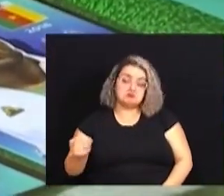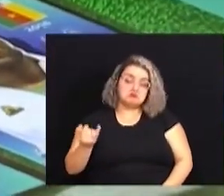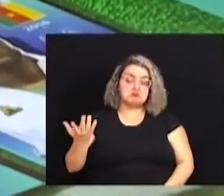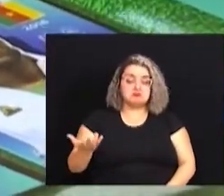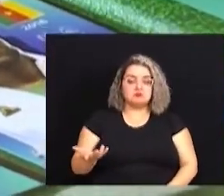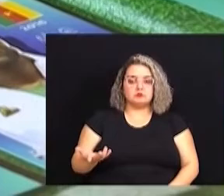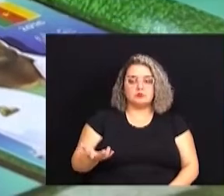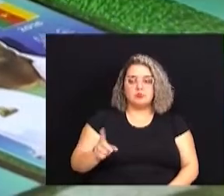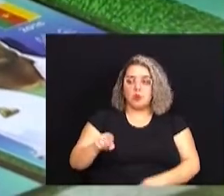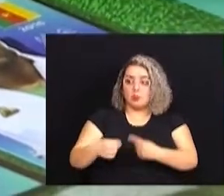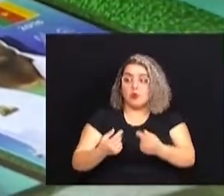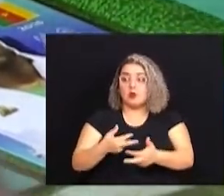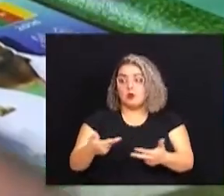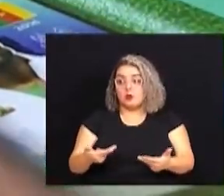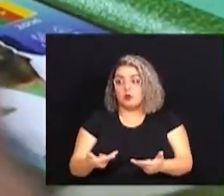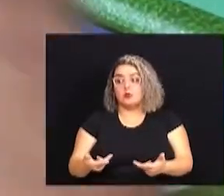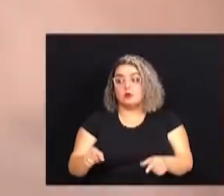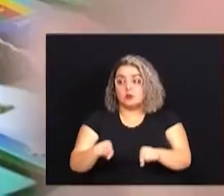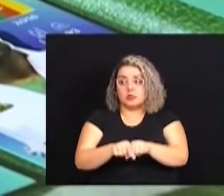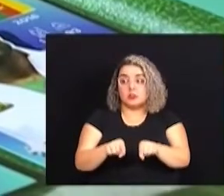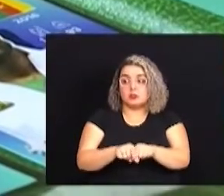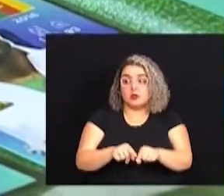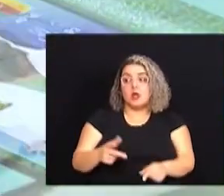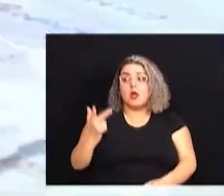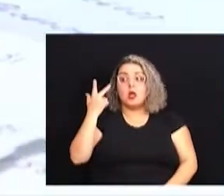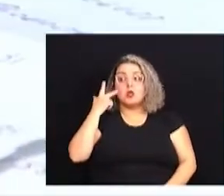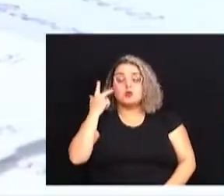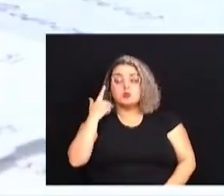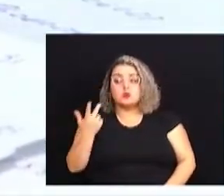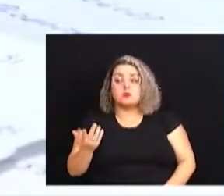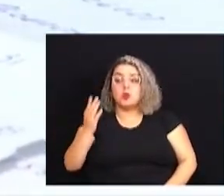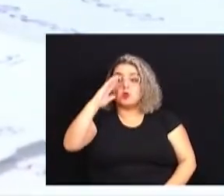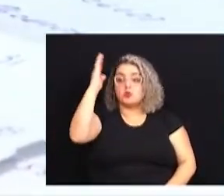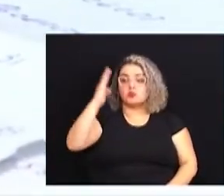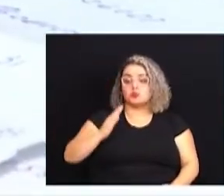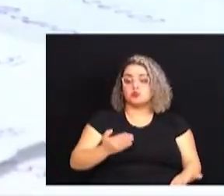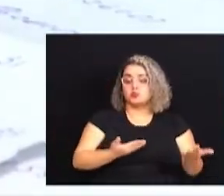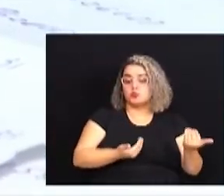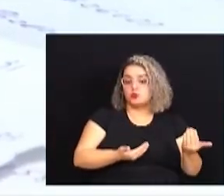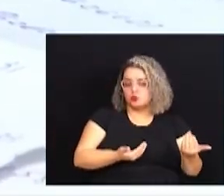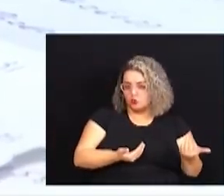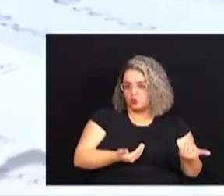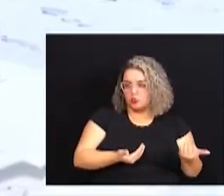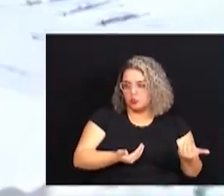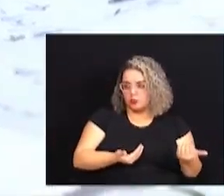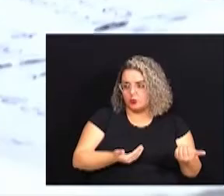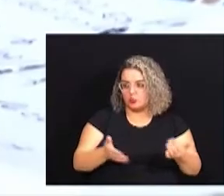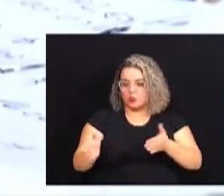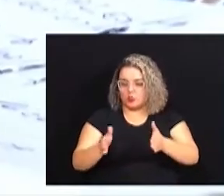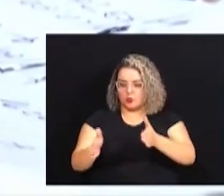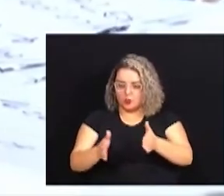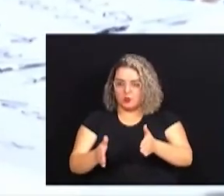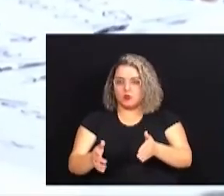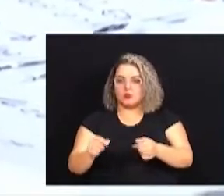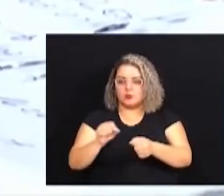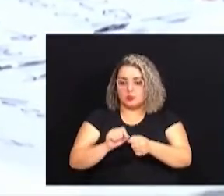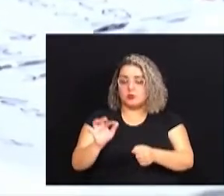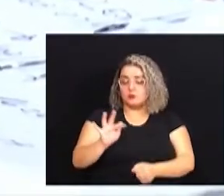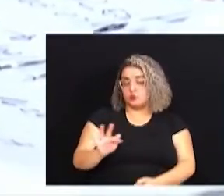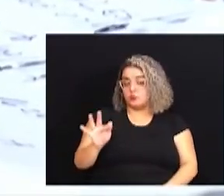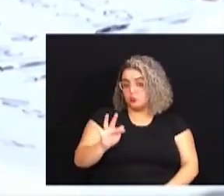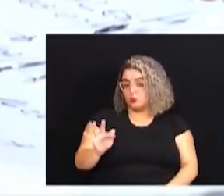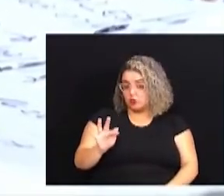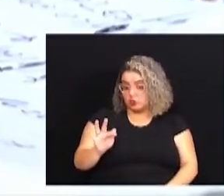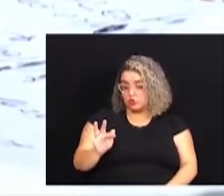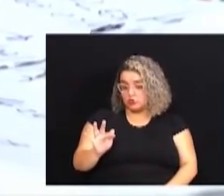bastante interessante. E a outra coisa, é muito comum no Brasil os jovens chegarem na época